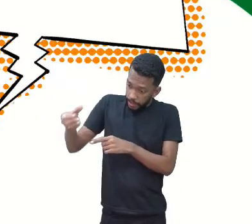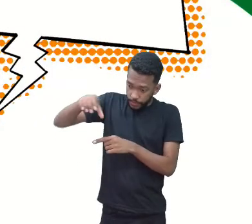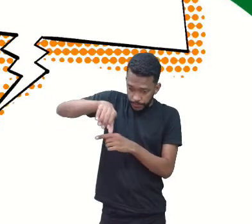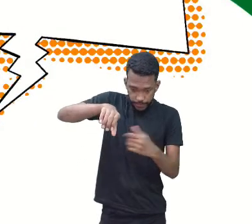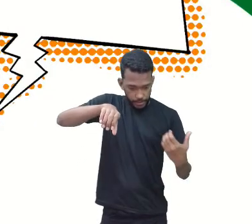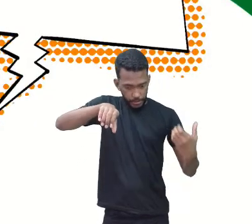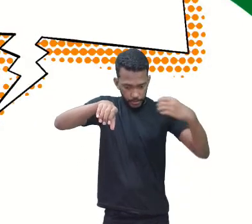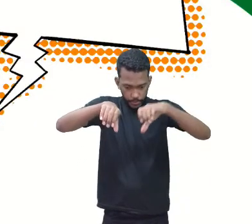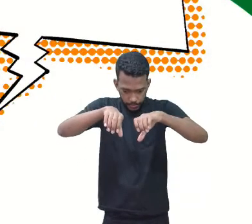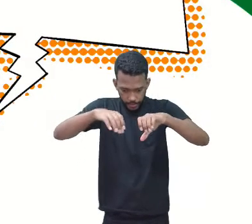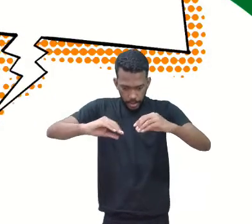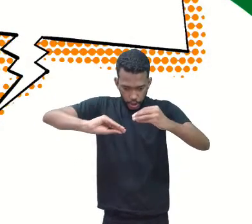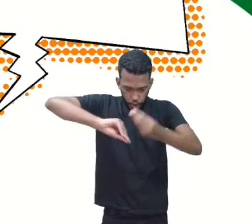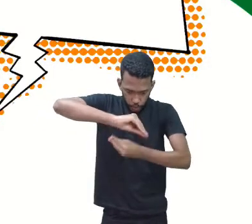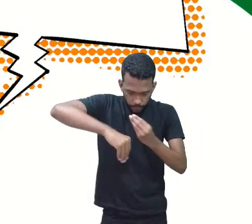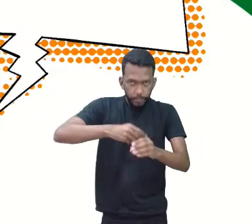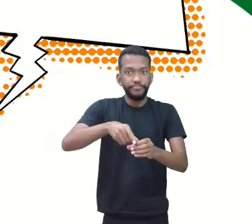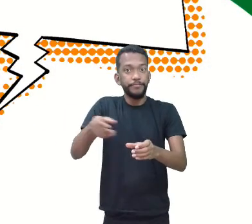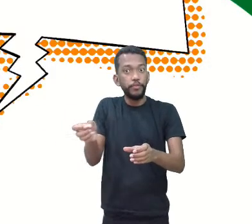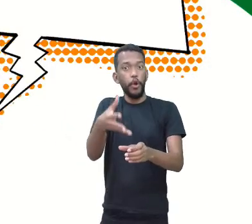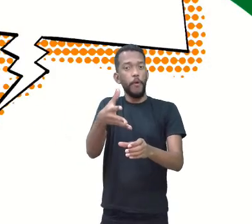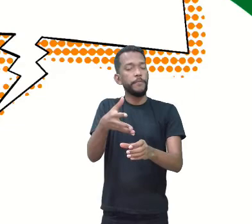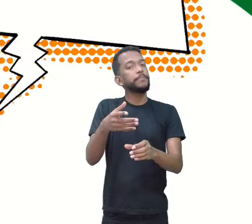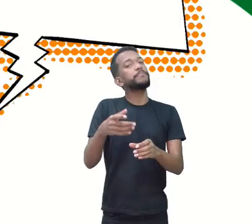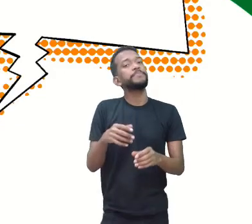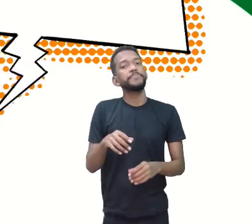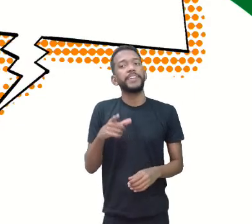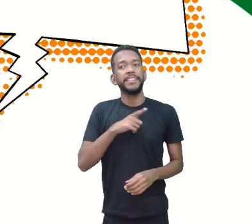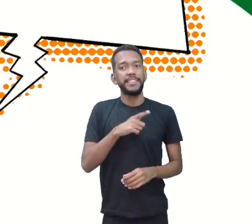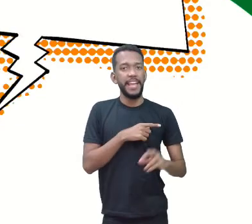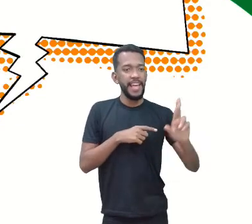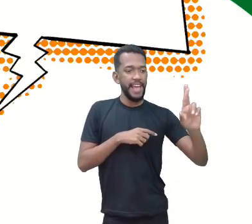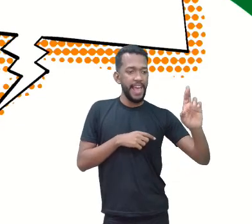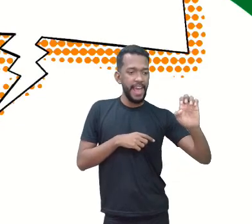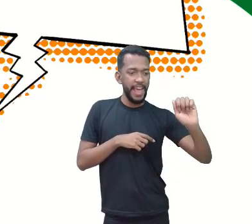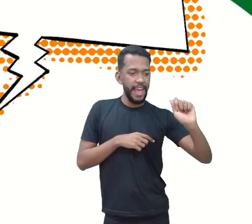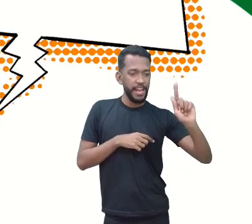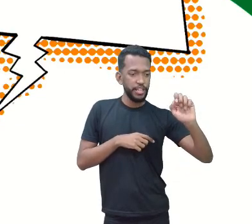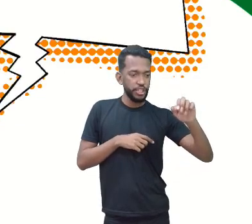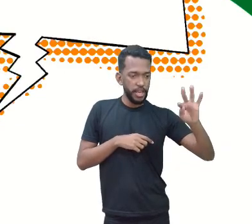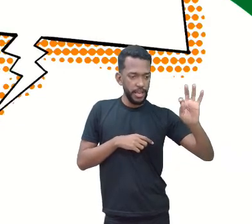seja, nós temos os reagentes e o produto. E aí a gente vai começar a